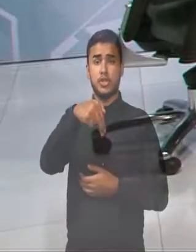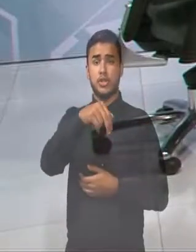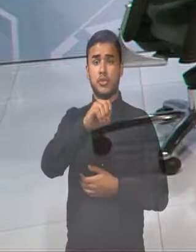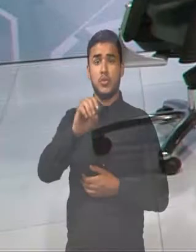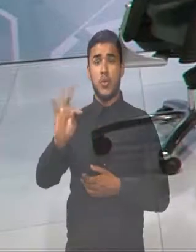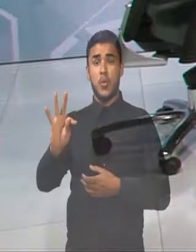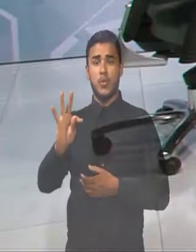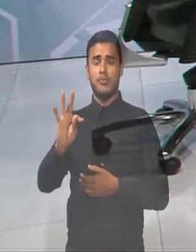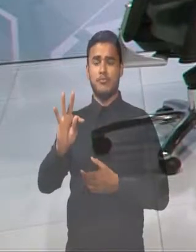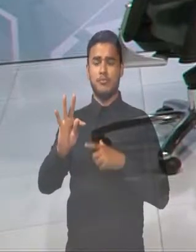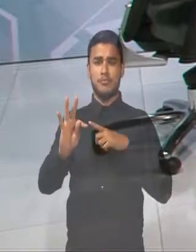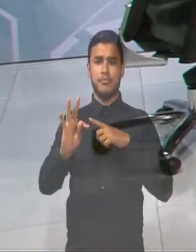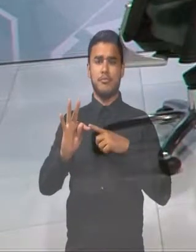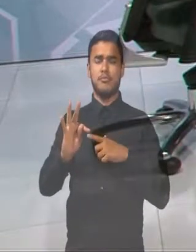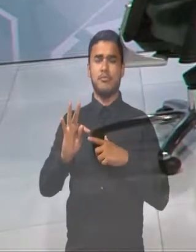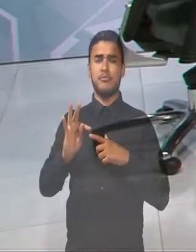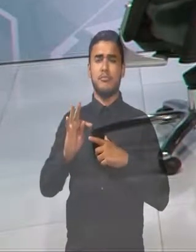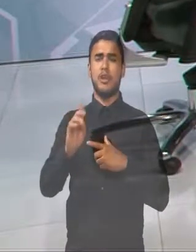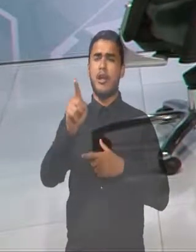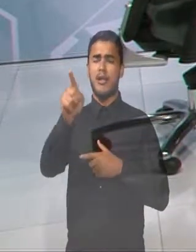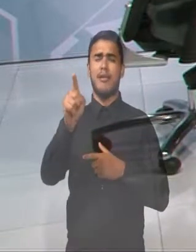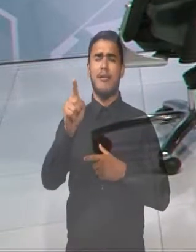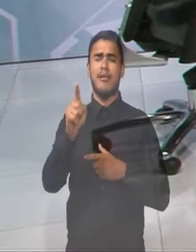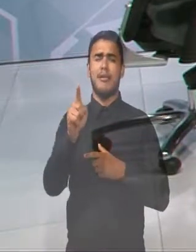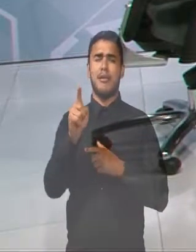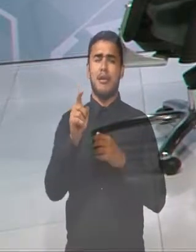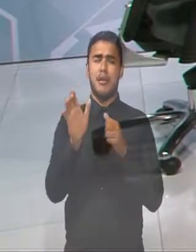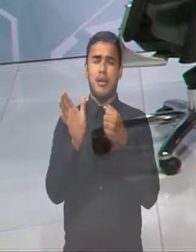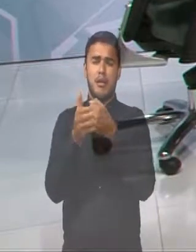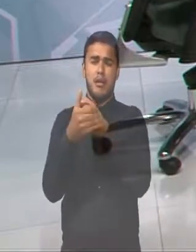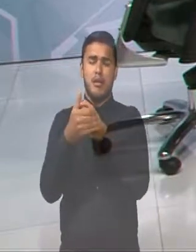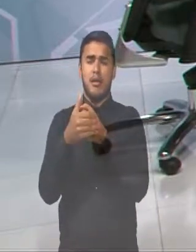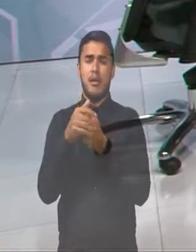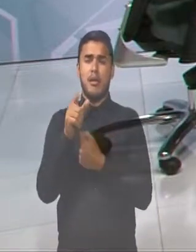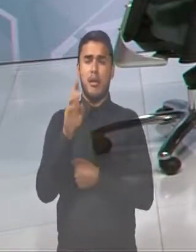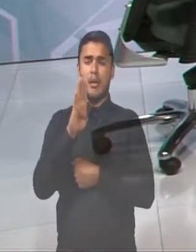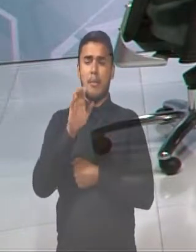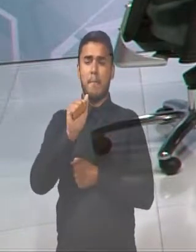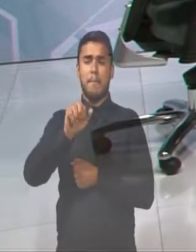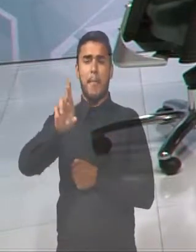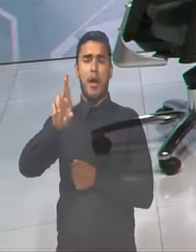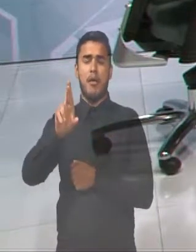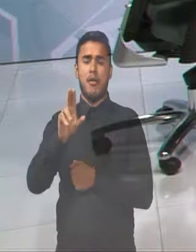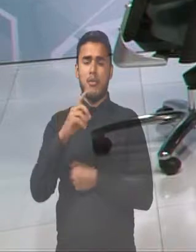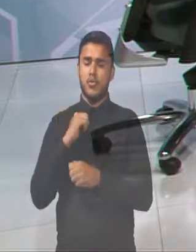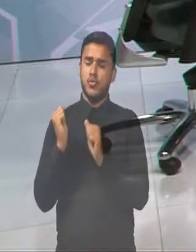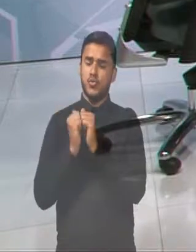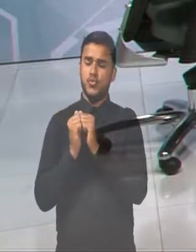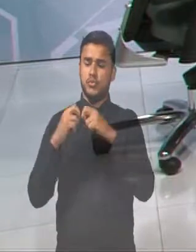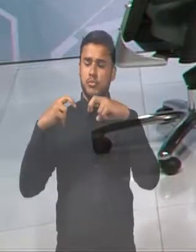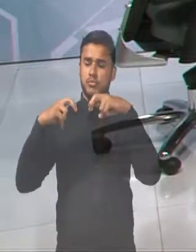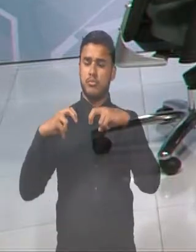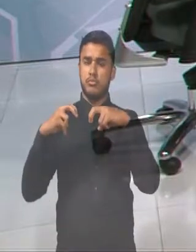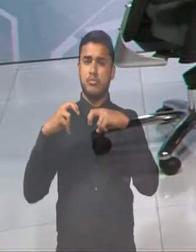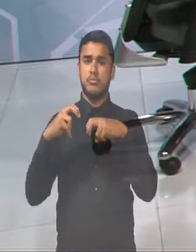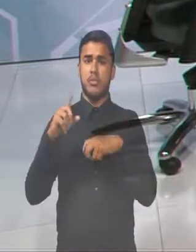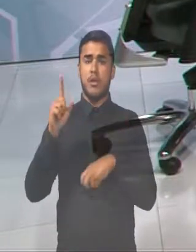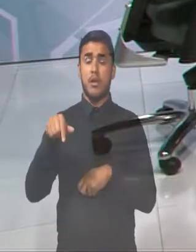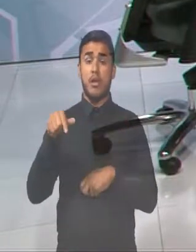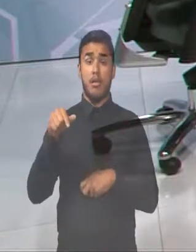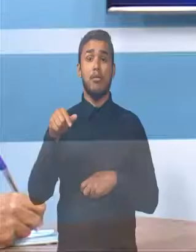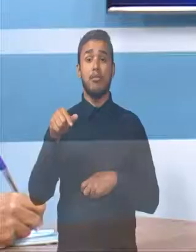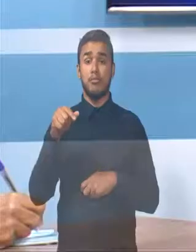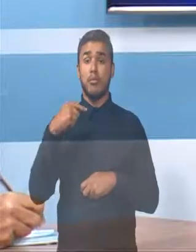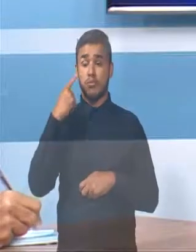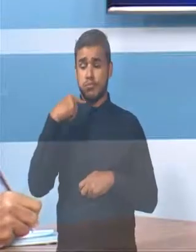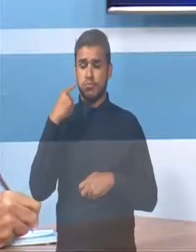lá no fundo de um bar, de óculos escuros, acompanhado de um advogado, ele fez notícia no